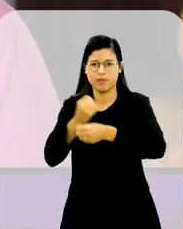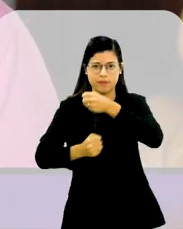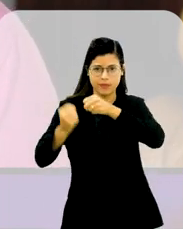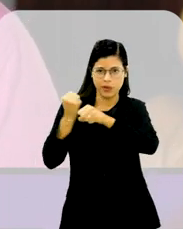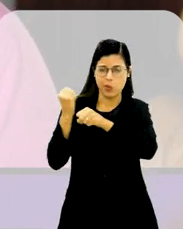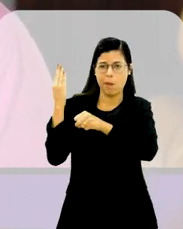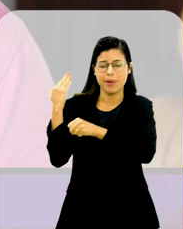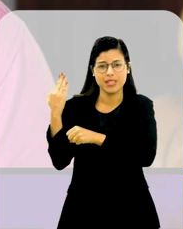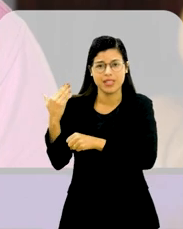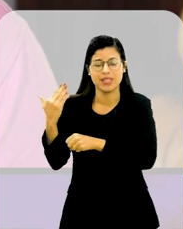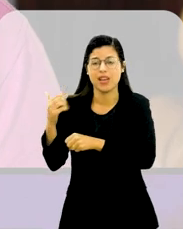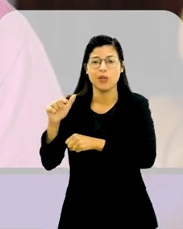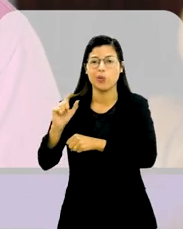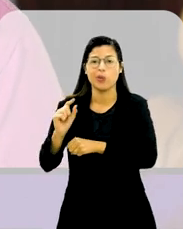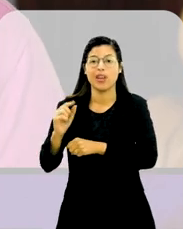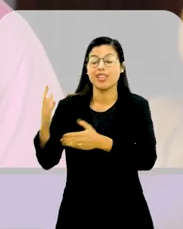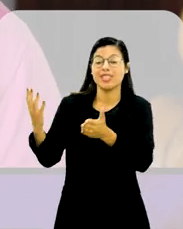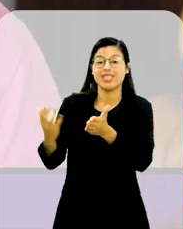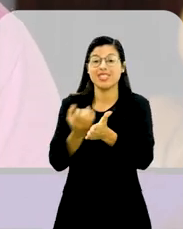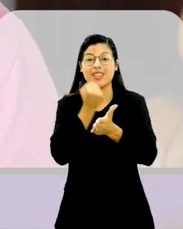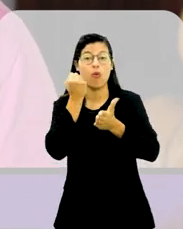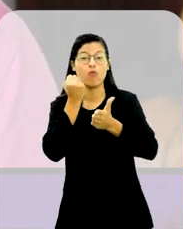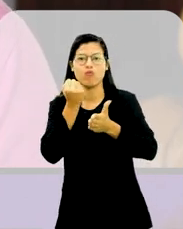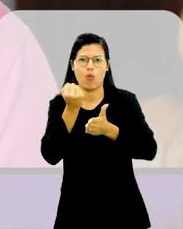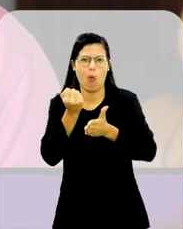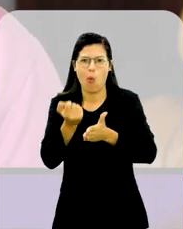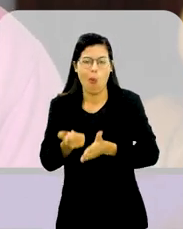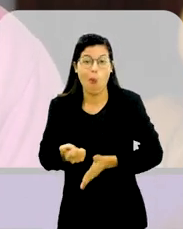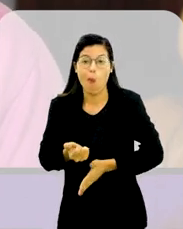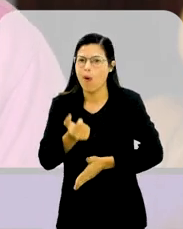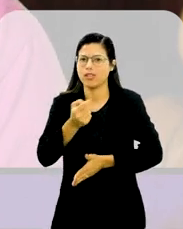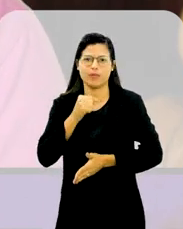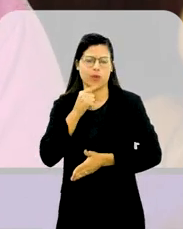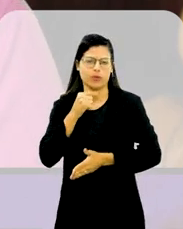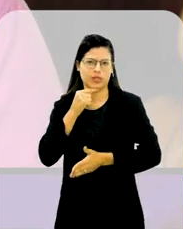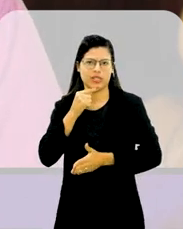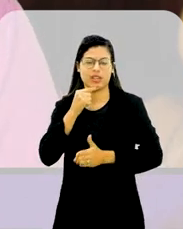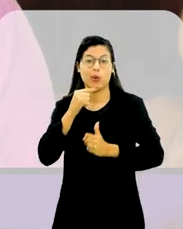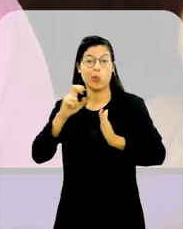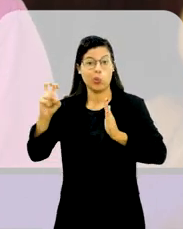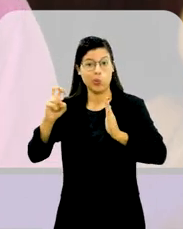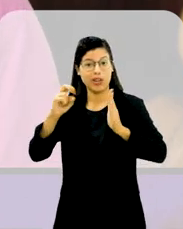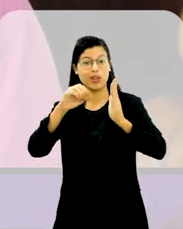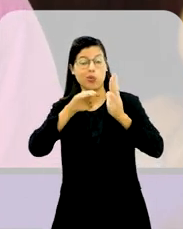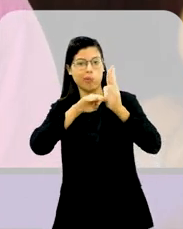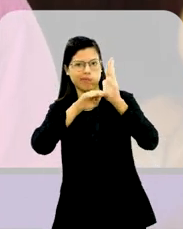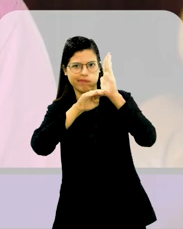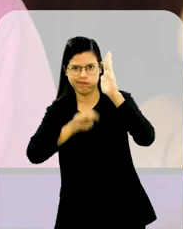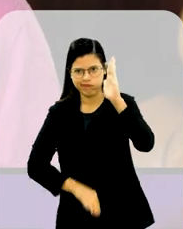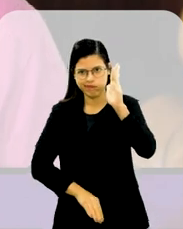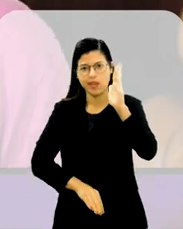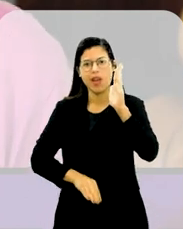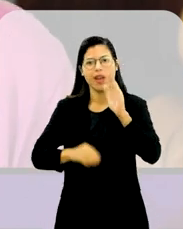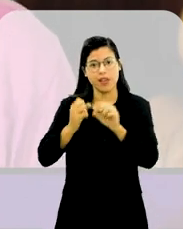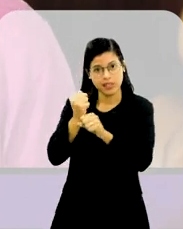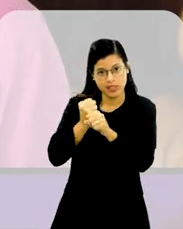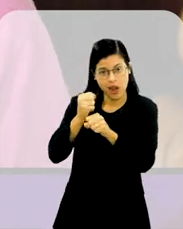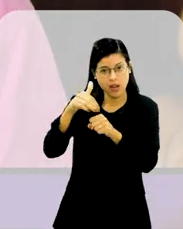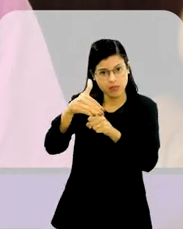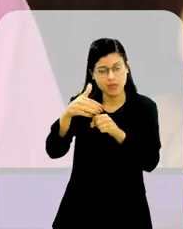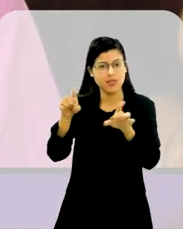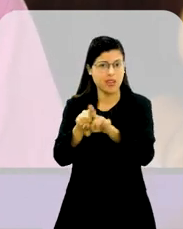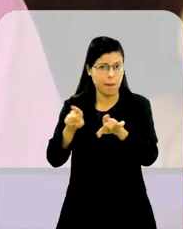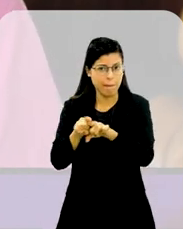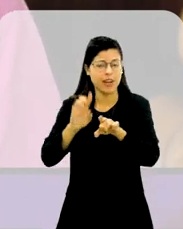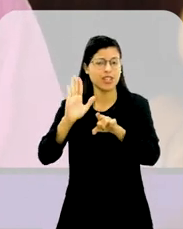última rodada do Campeonato Brasileiro se salvou por um Tris do quinto rebaixamento esse ano já rondou ali a